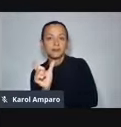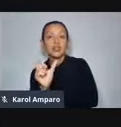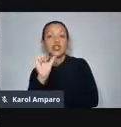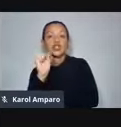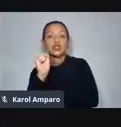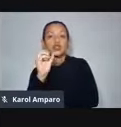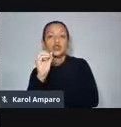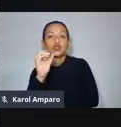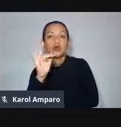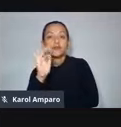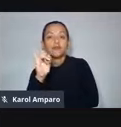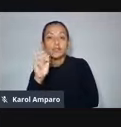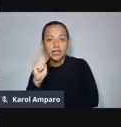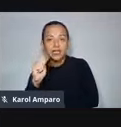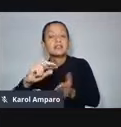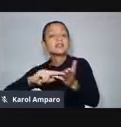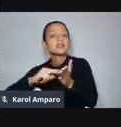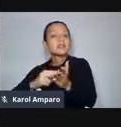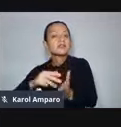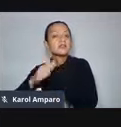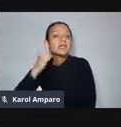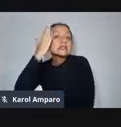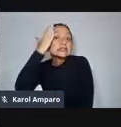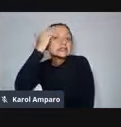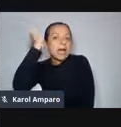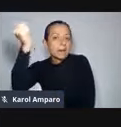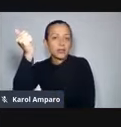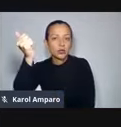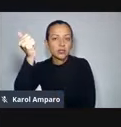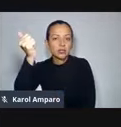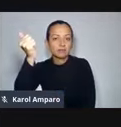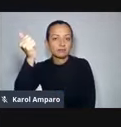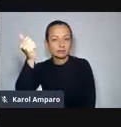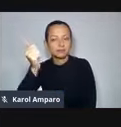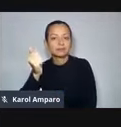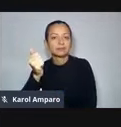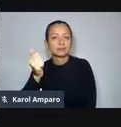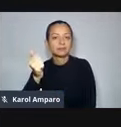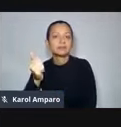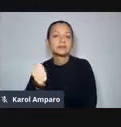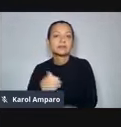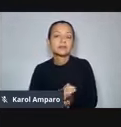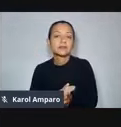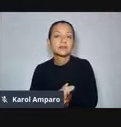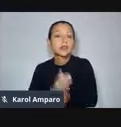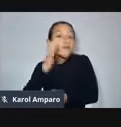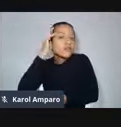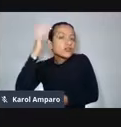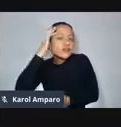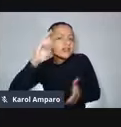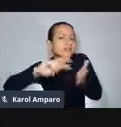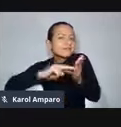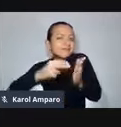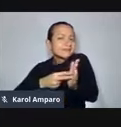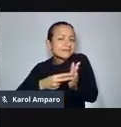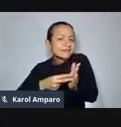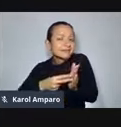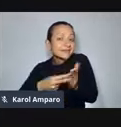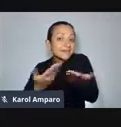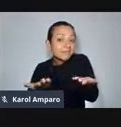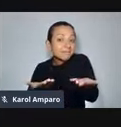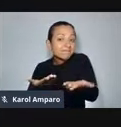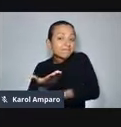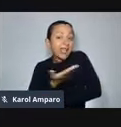sabedoria ou simplesmente o saber. Filosofia significa, portanto, amizade